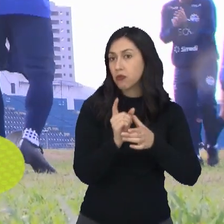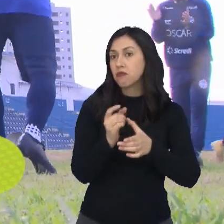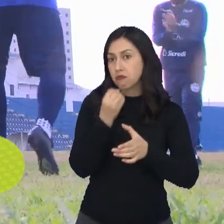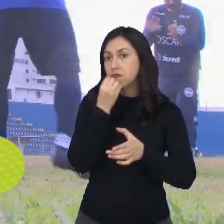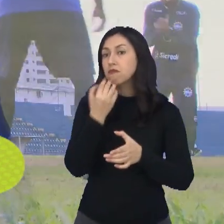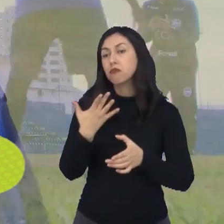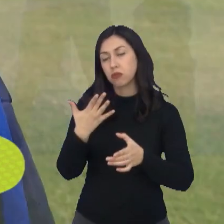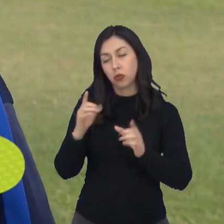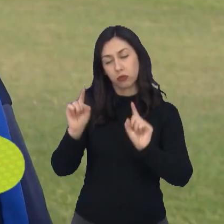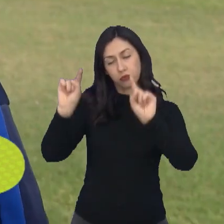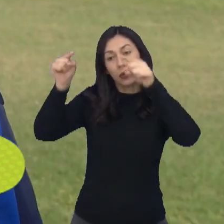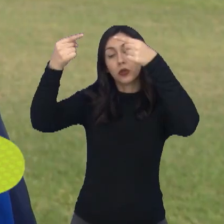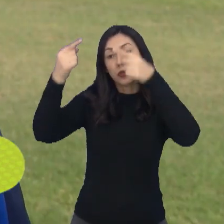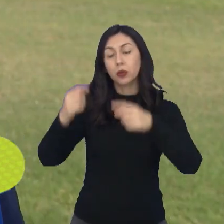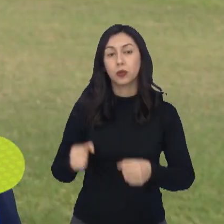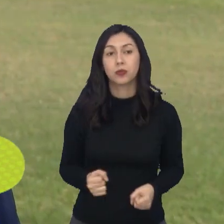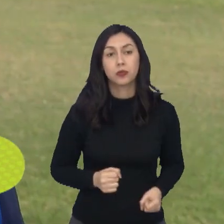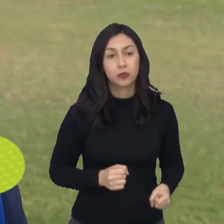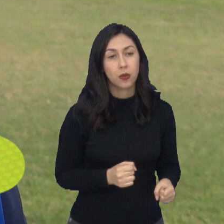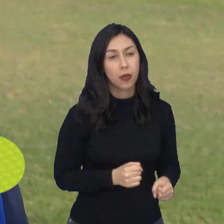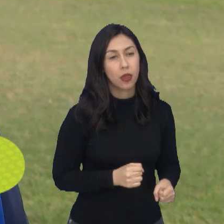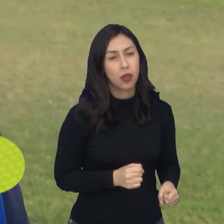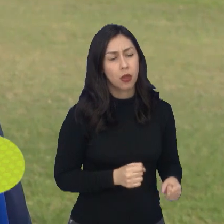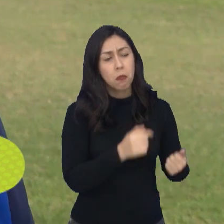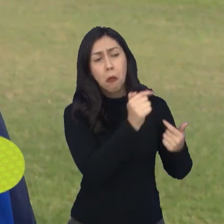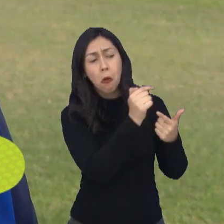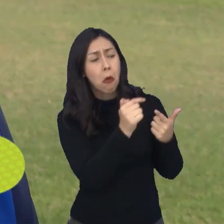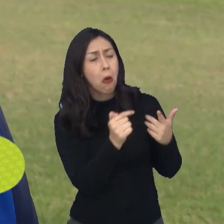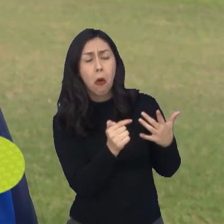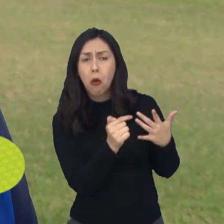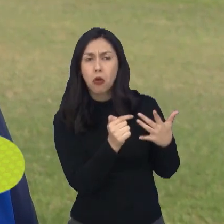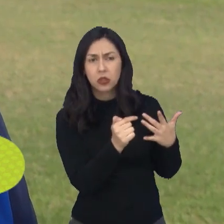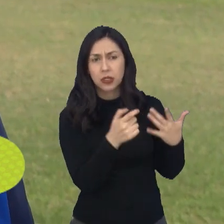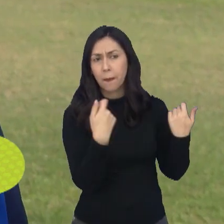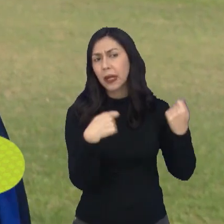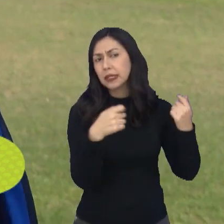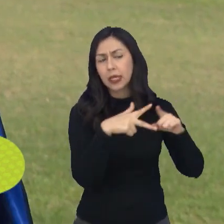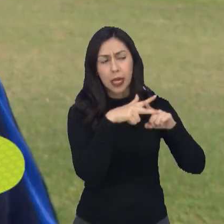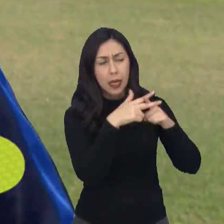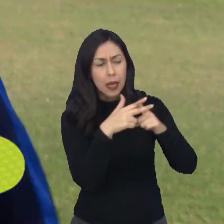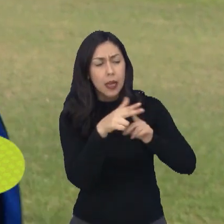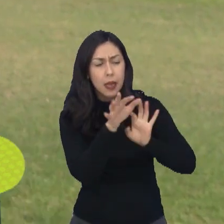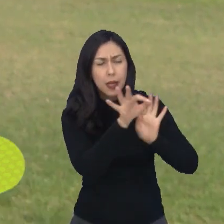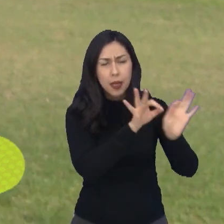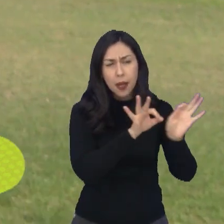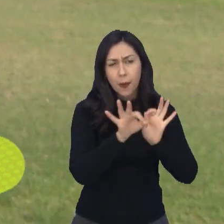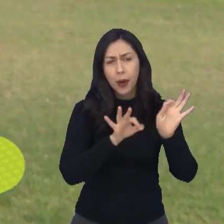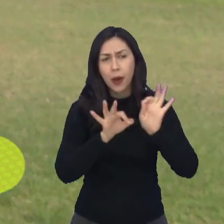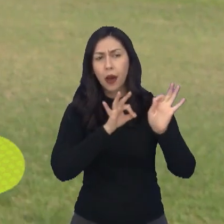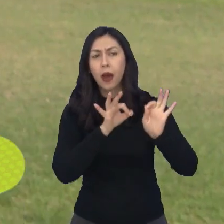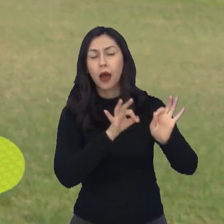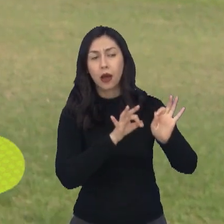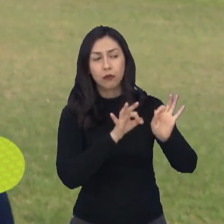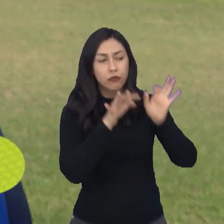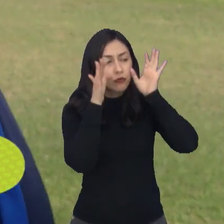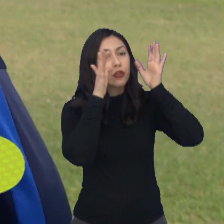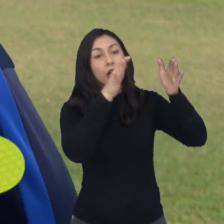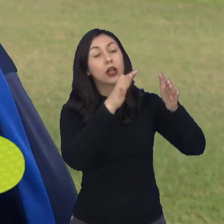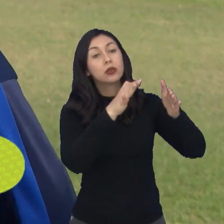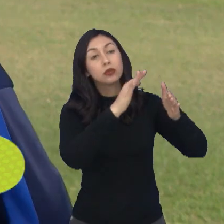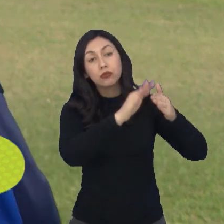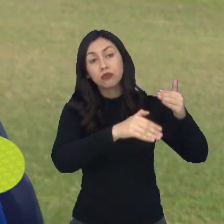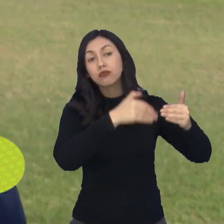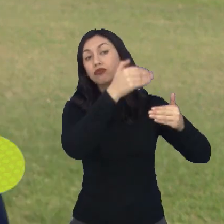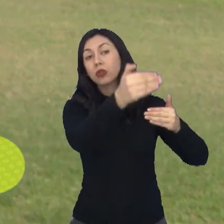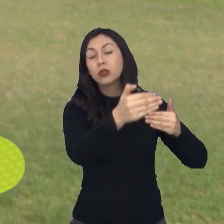jogo. Tem algum ponto principal que deva ser corrigido dessa última partida, já mirando para a próxima? Comparando